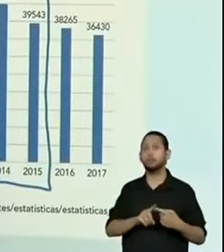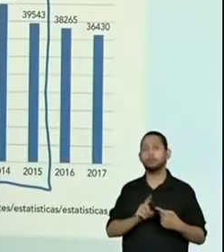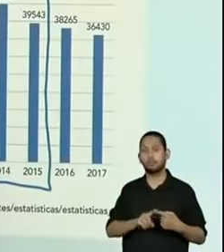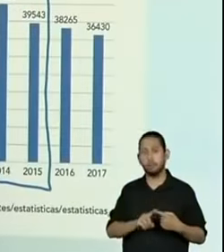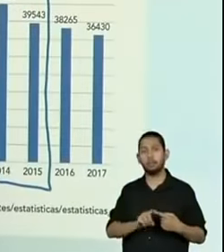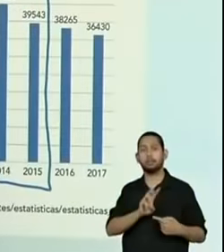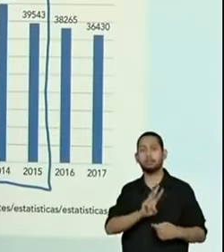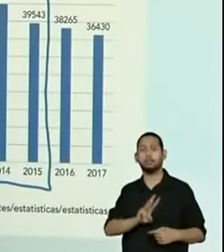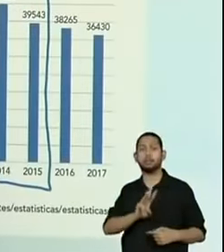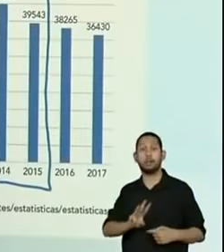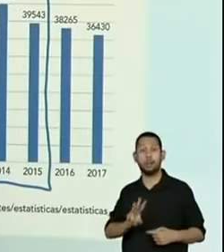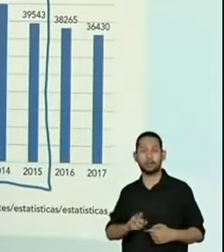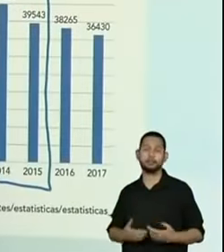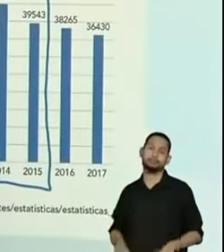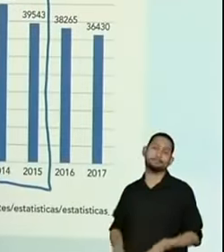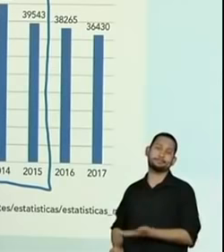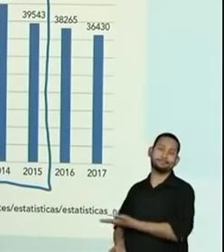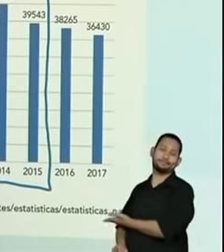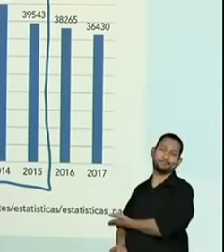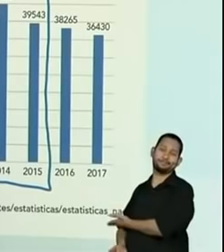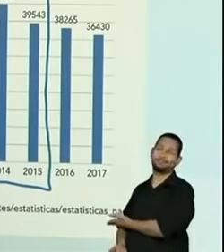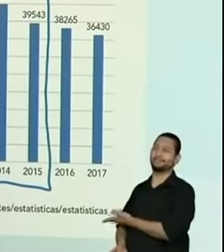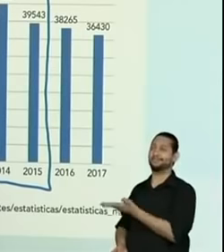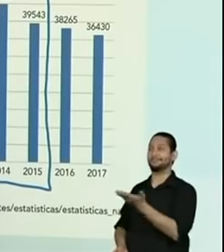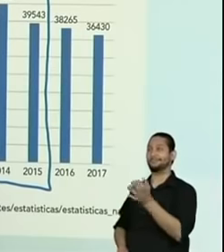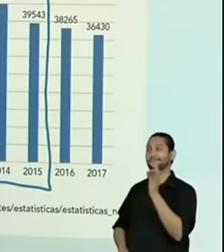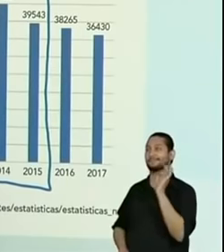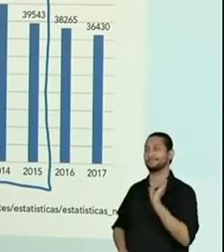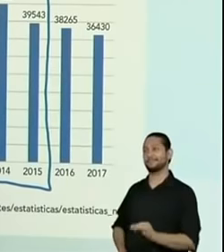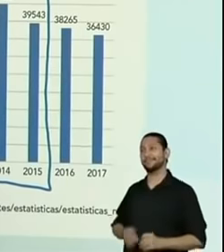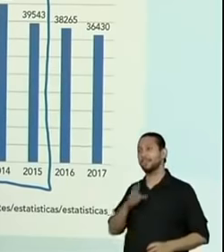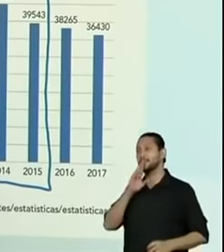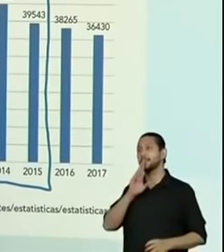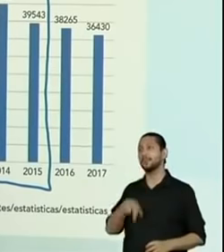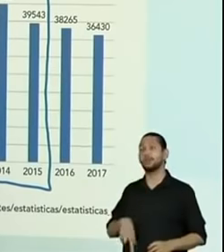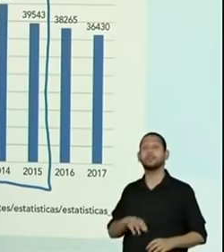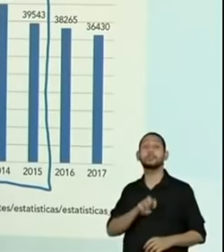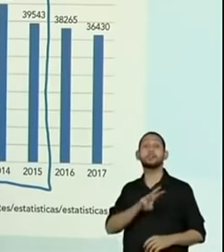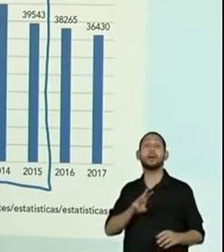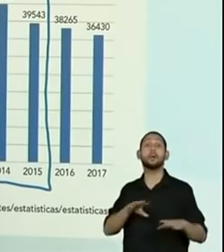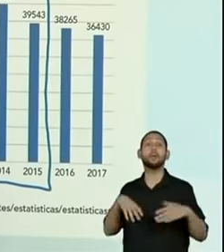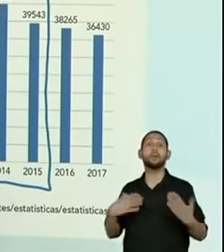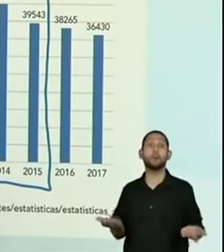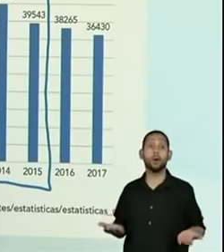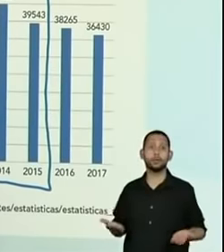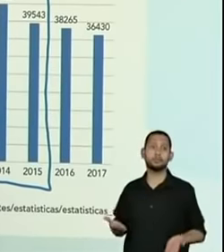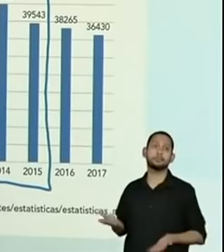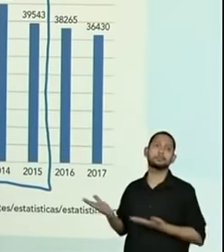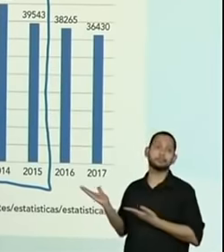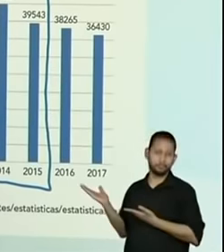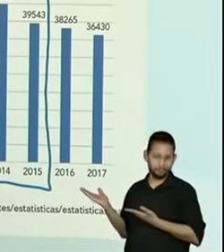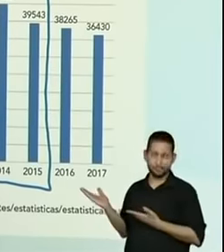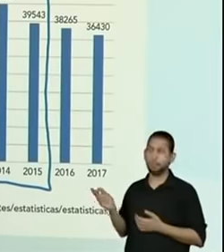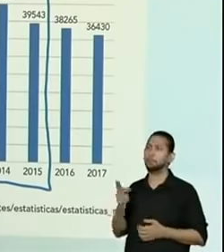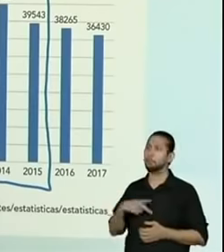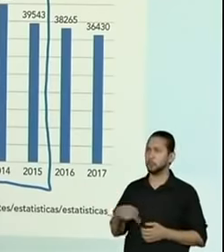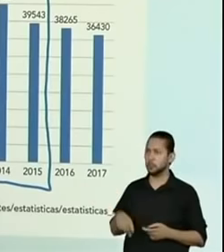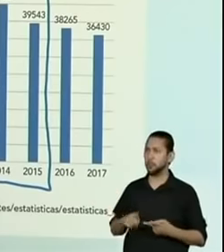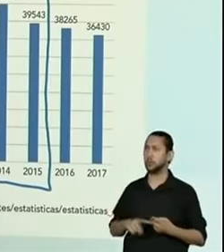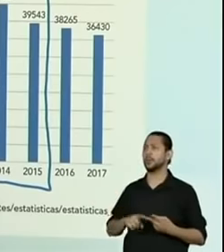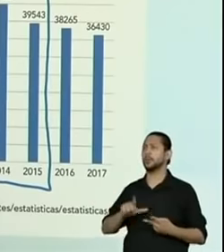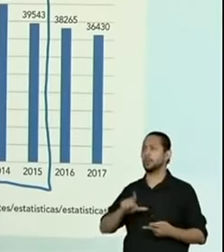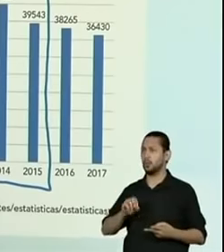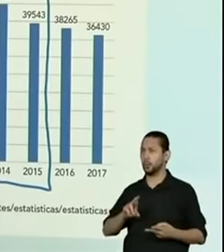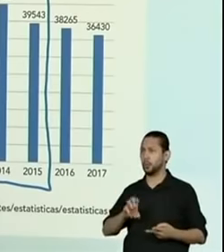informações? O Matheus já deu a resposta. Lourenço também. e a Pro Sandra Regina, que está sempre